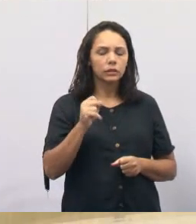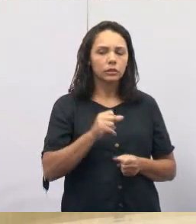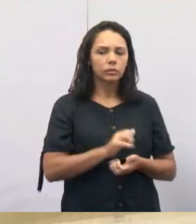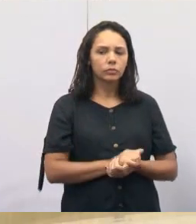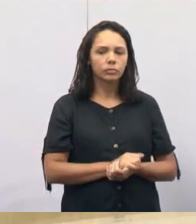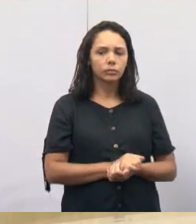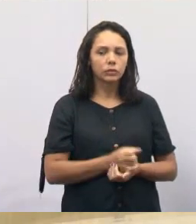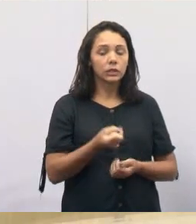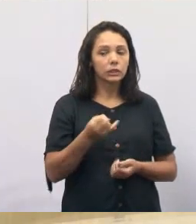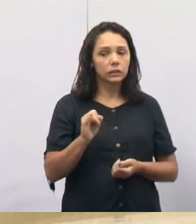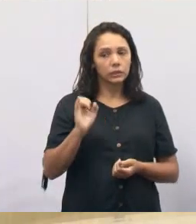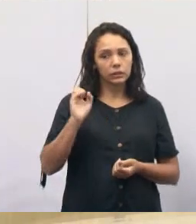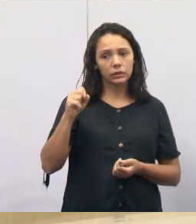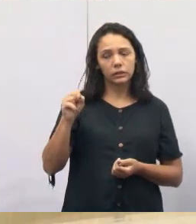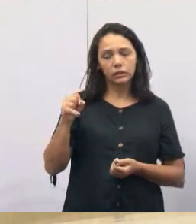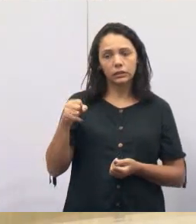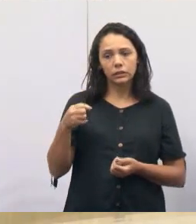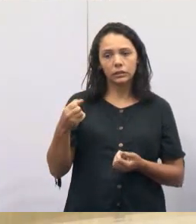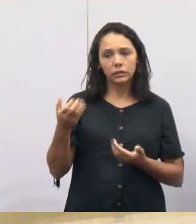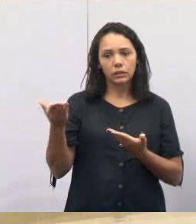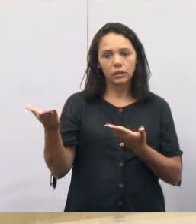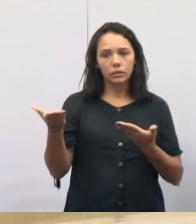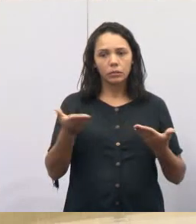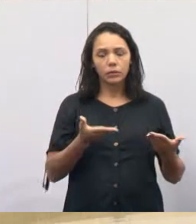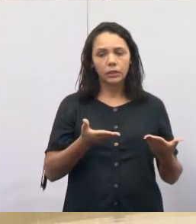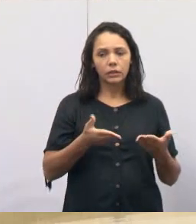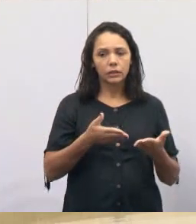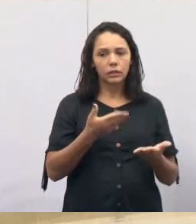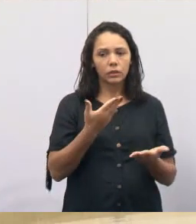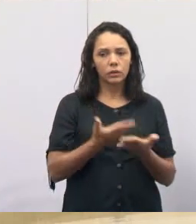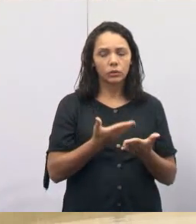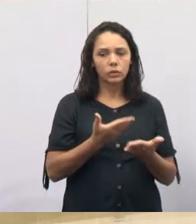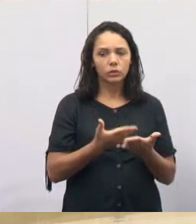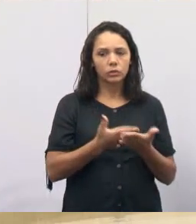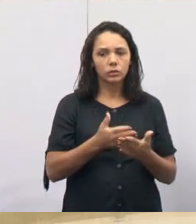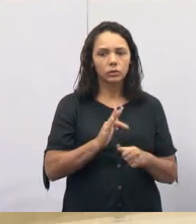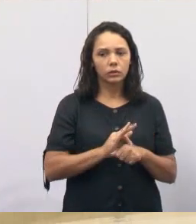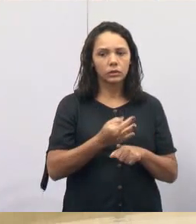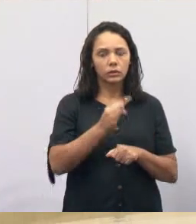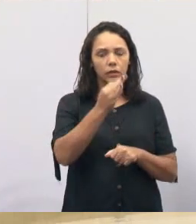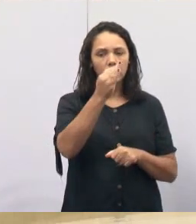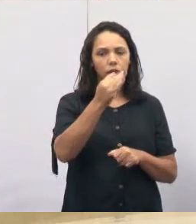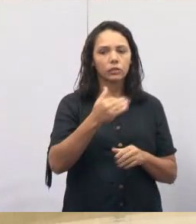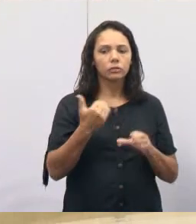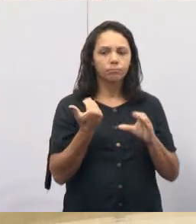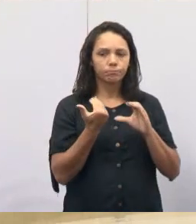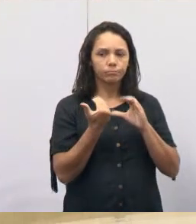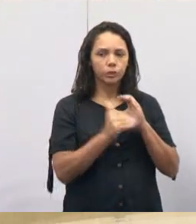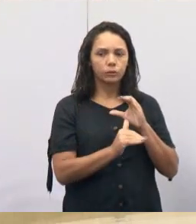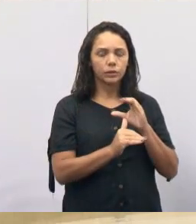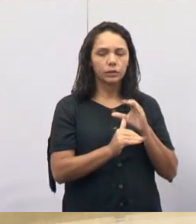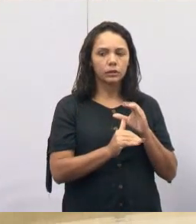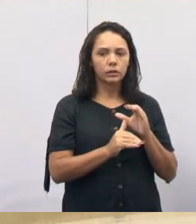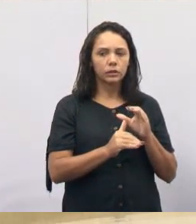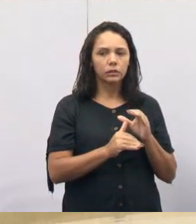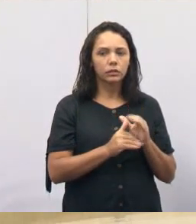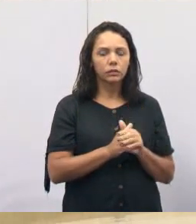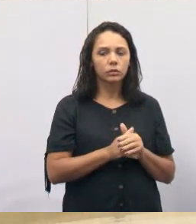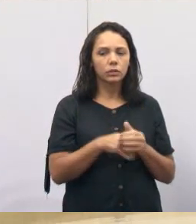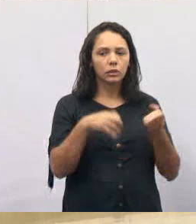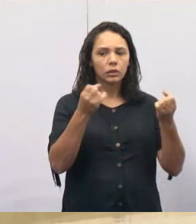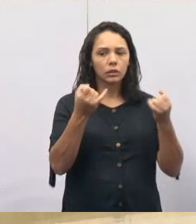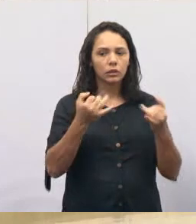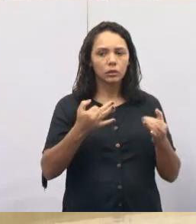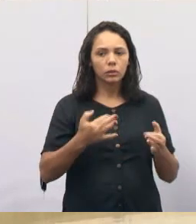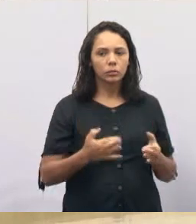1.1. Em caso positivo, encaminhar o estudo técnico. Resposta. Segue anexo. Relatório de auditoria